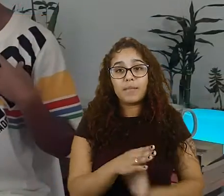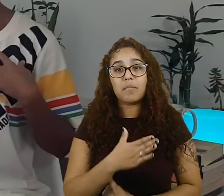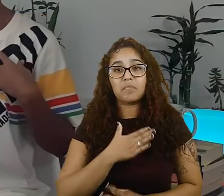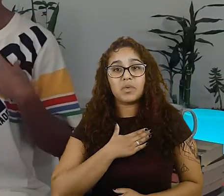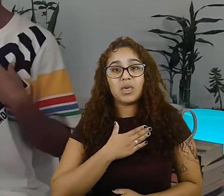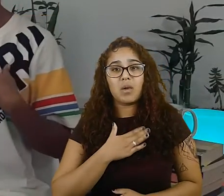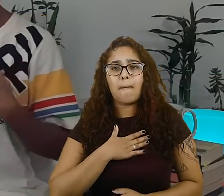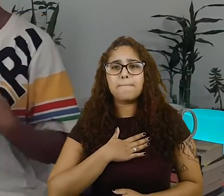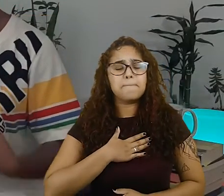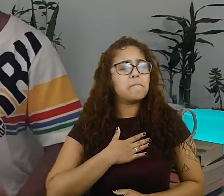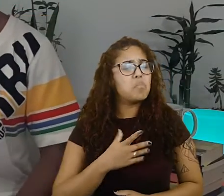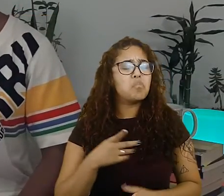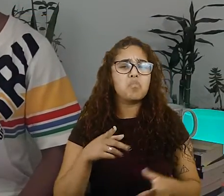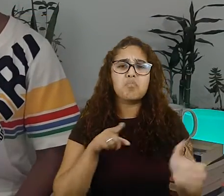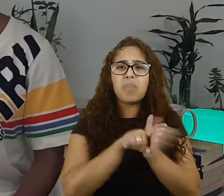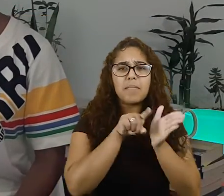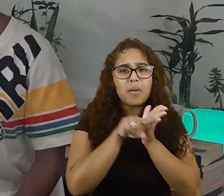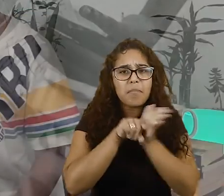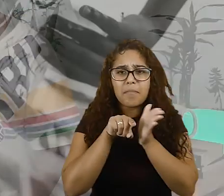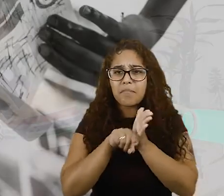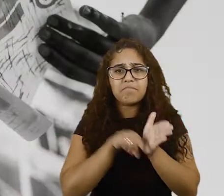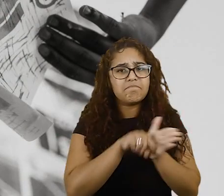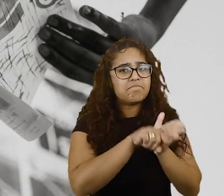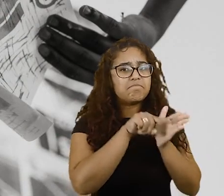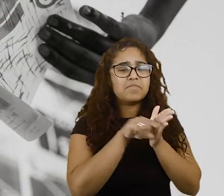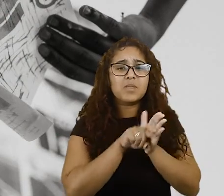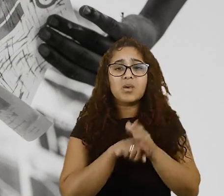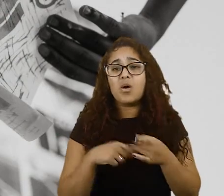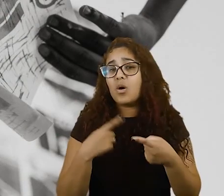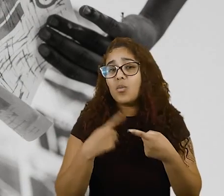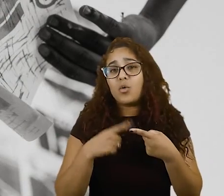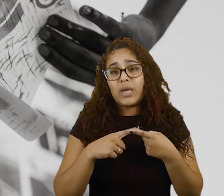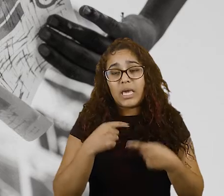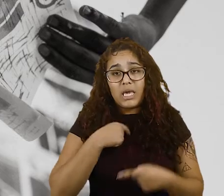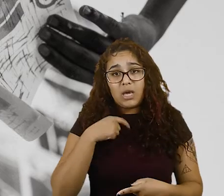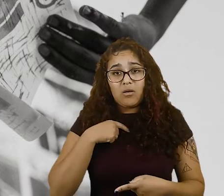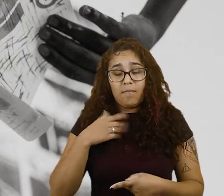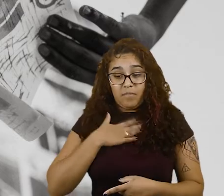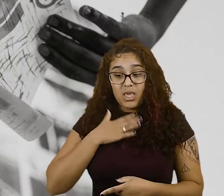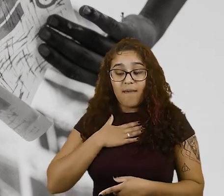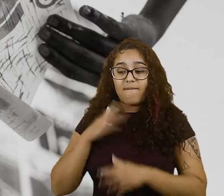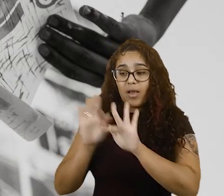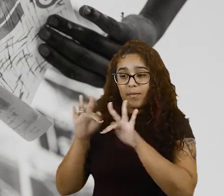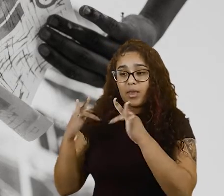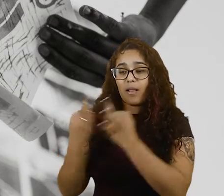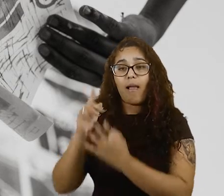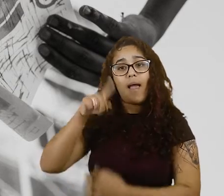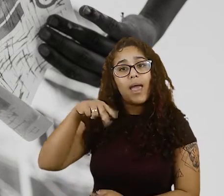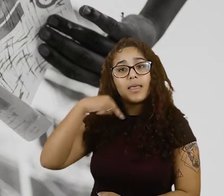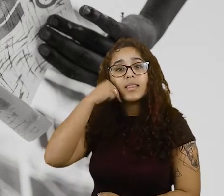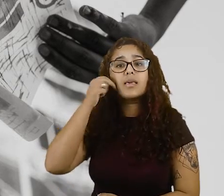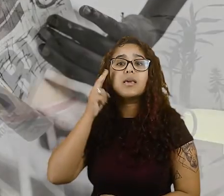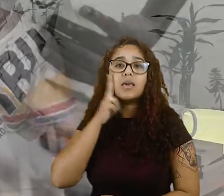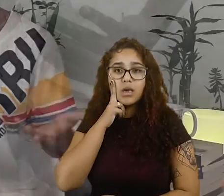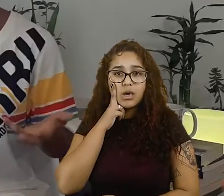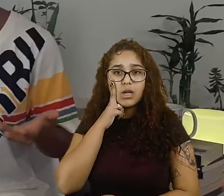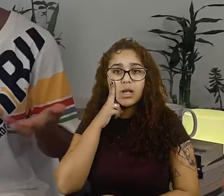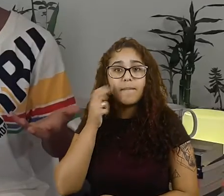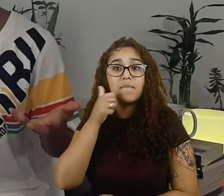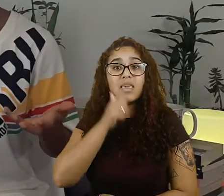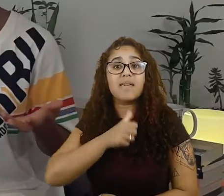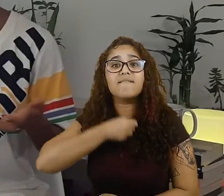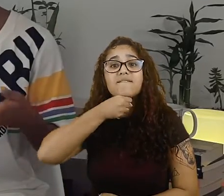para mim com emaranhados de questões, porque eu venho de uma família negra, né? Meus pais